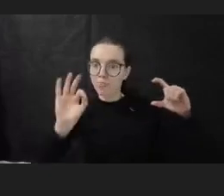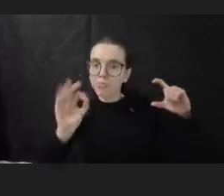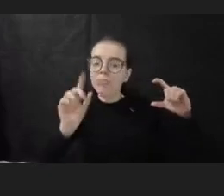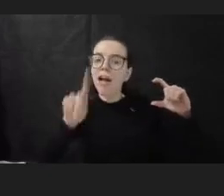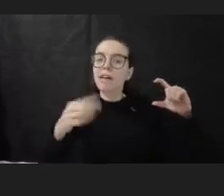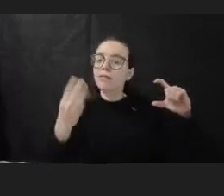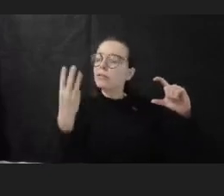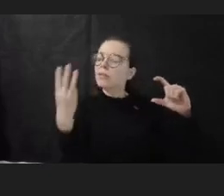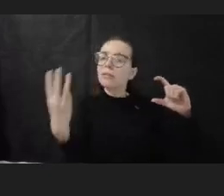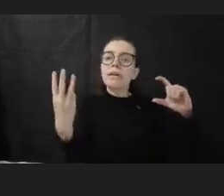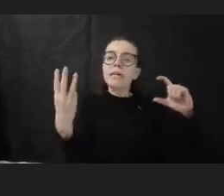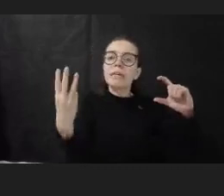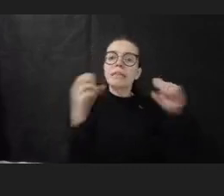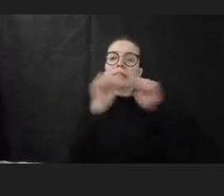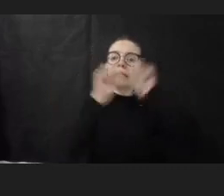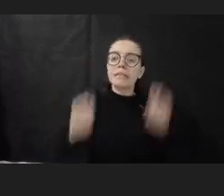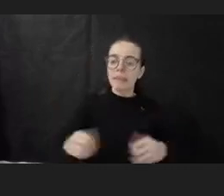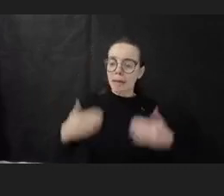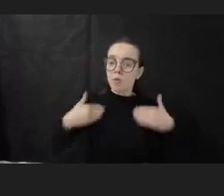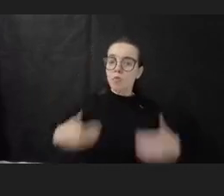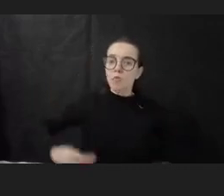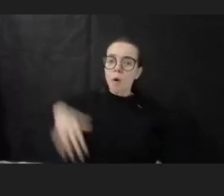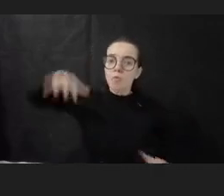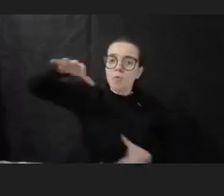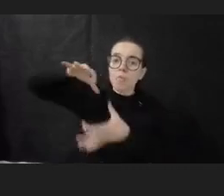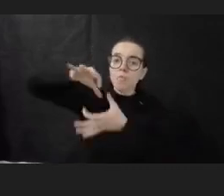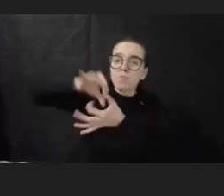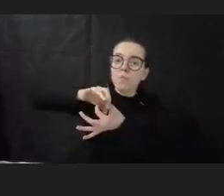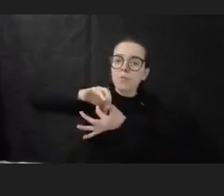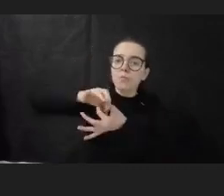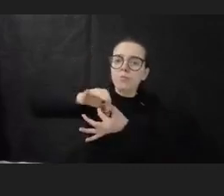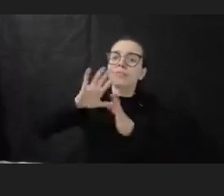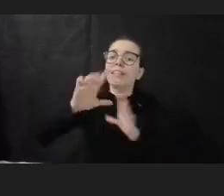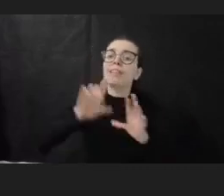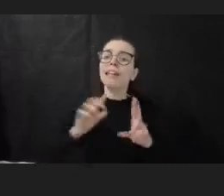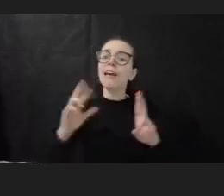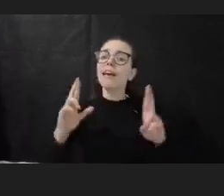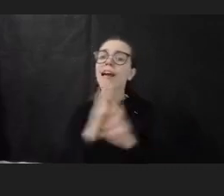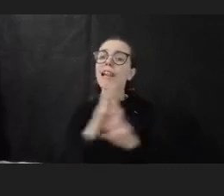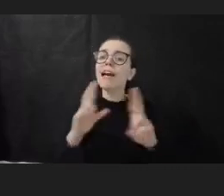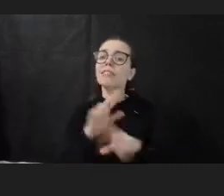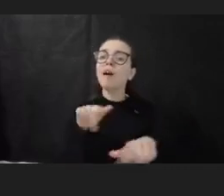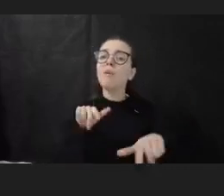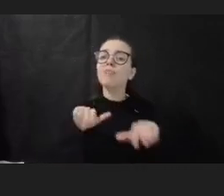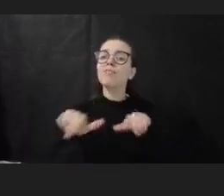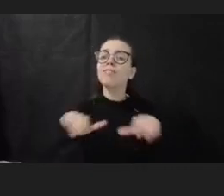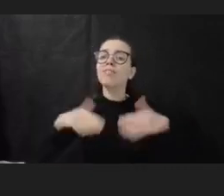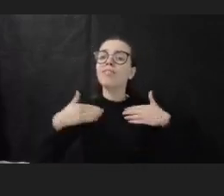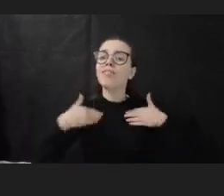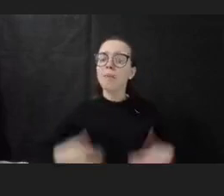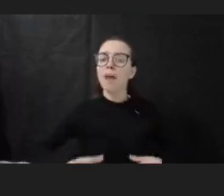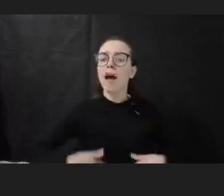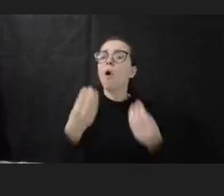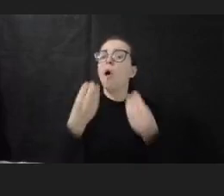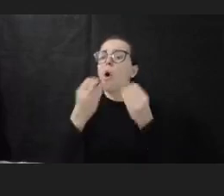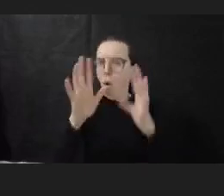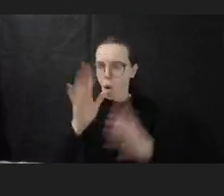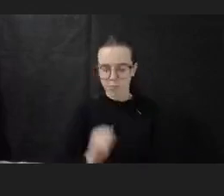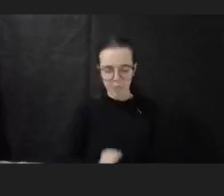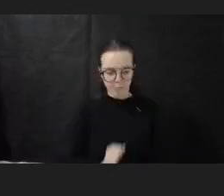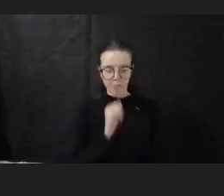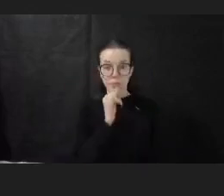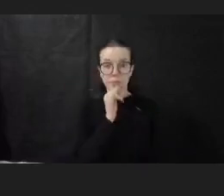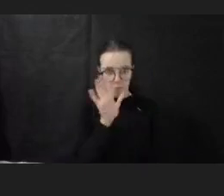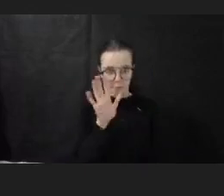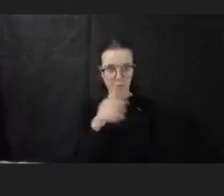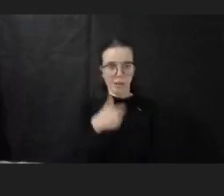sistemas, relacionado à questão do trabalho. Ou seja, eu sou um profissional, vou até falar, eu nem